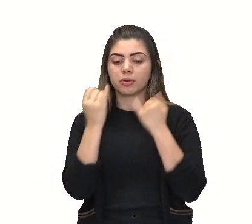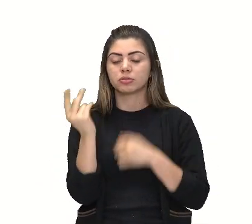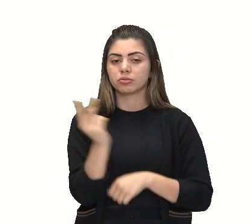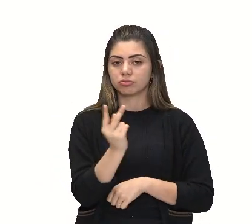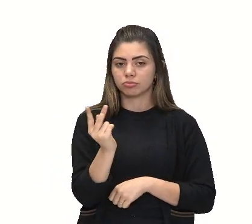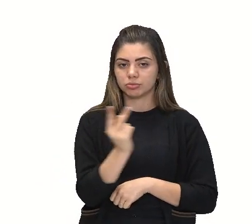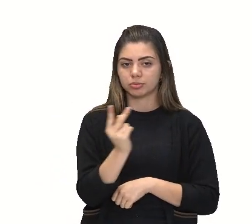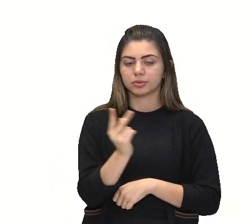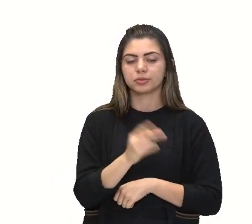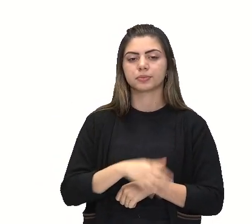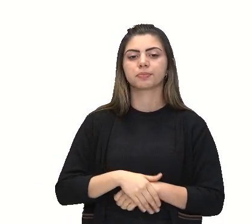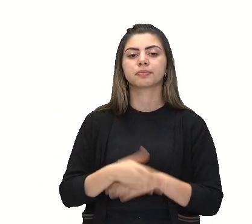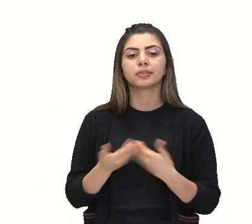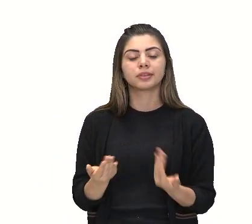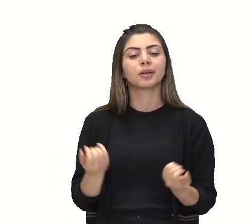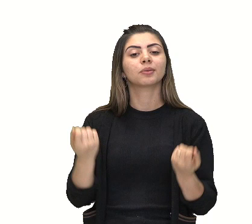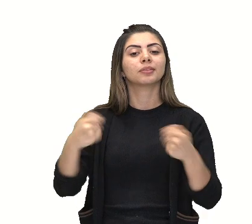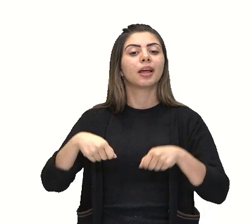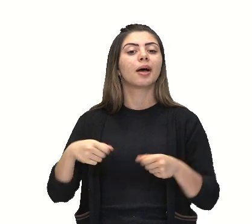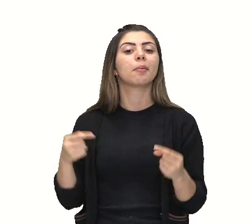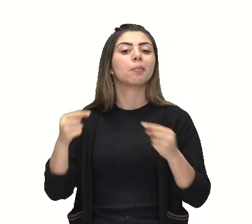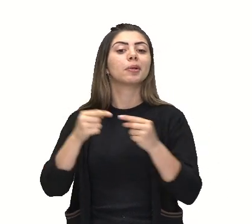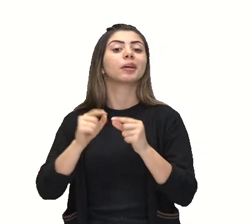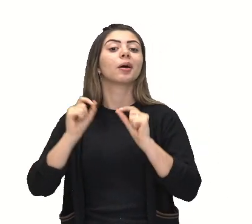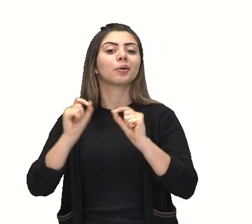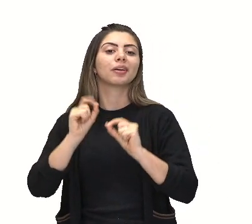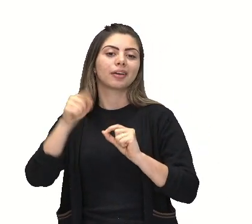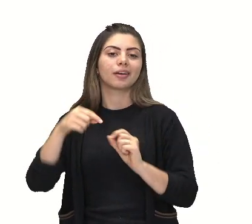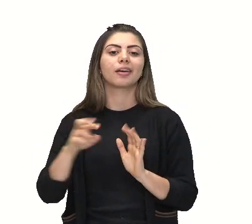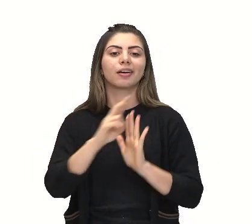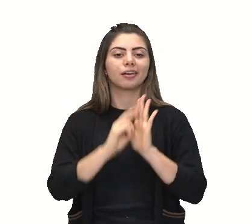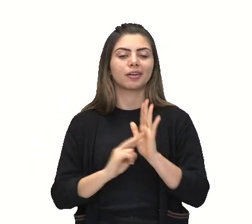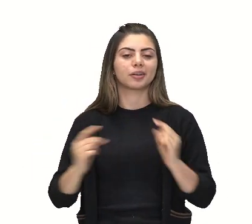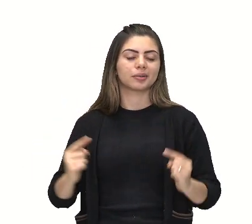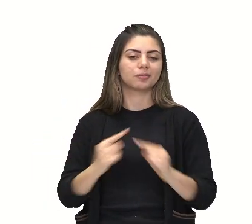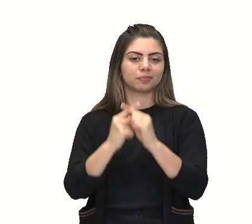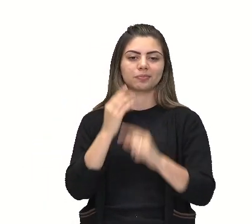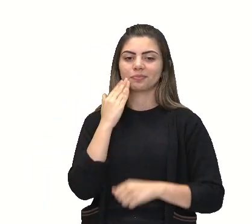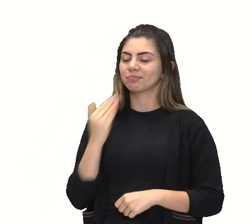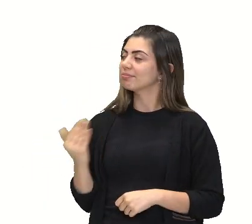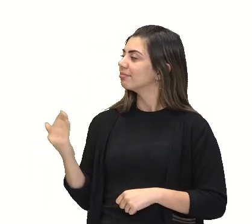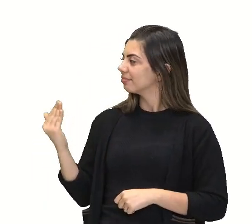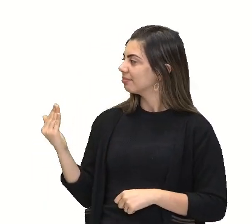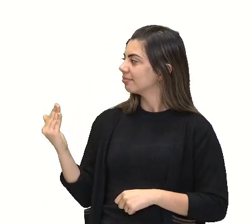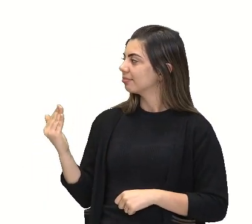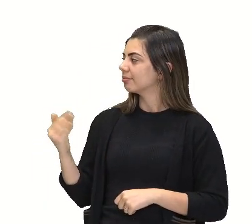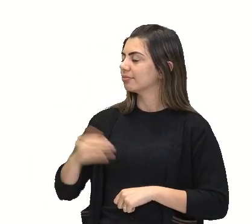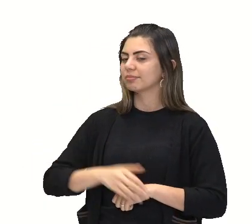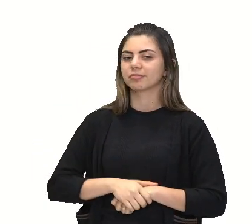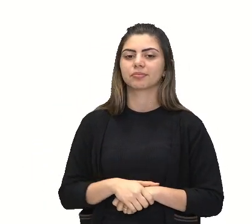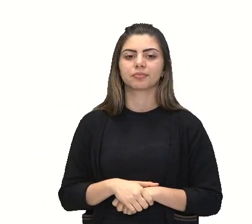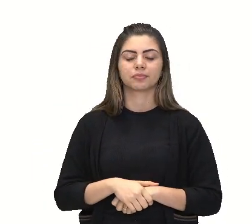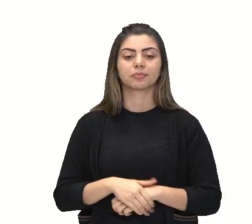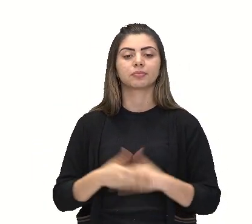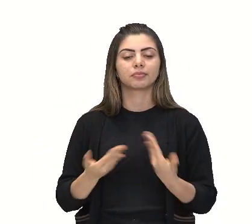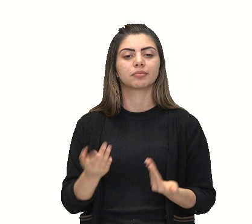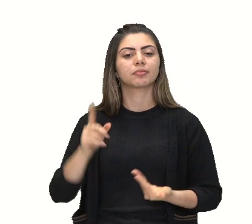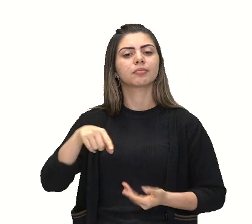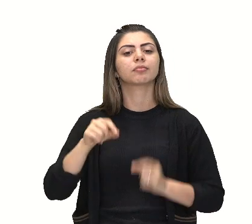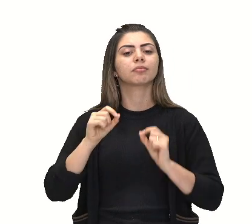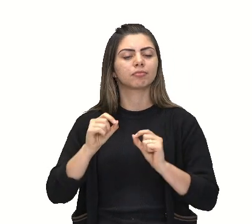você tem, então você pode aplicar a regra de 3. Olha aqui a regra de 3, meu povo. Então, agora é o que nós chamamos